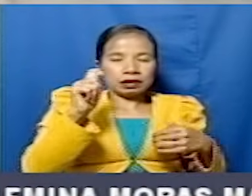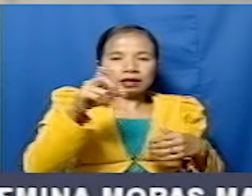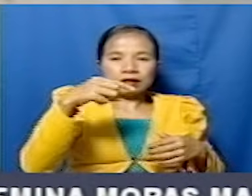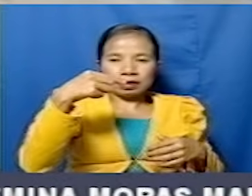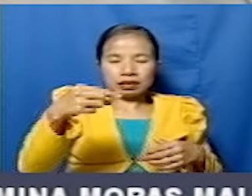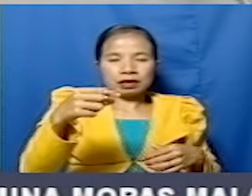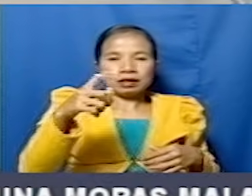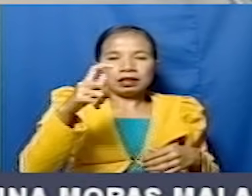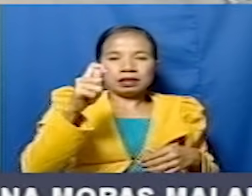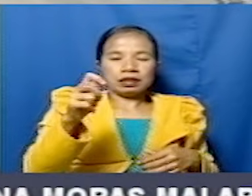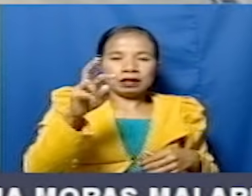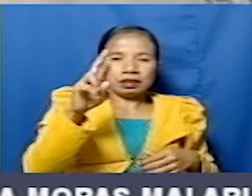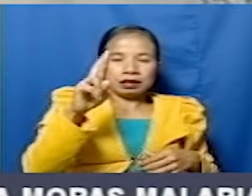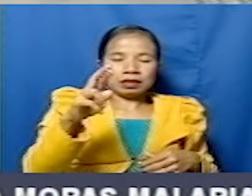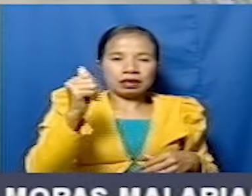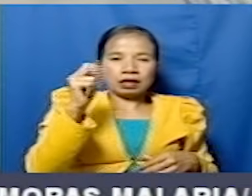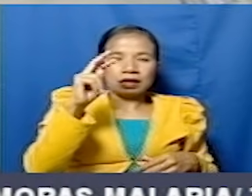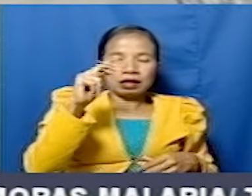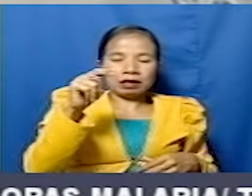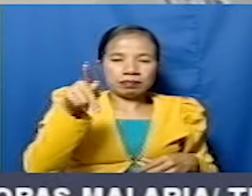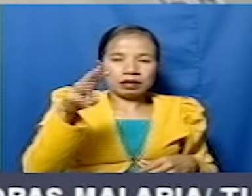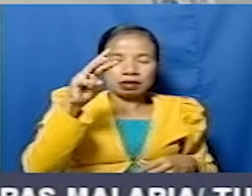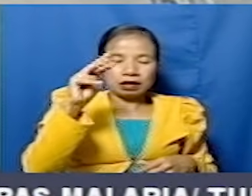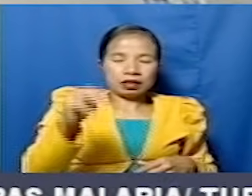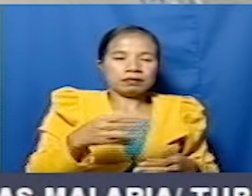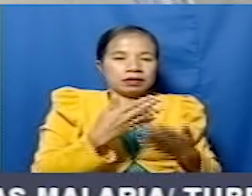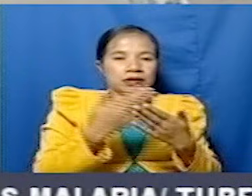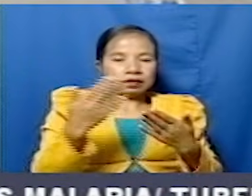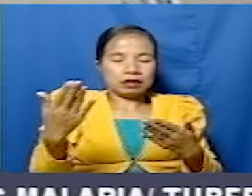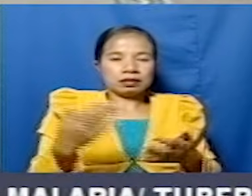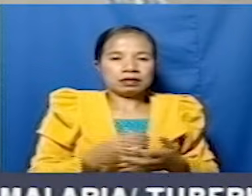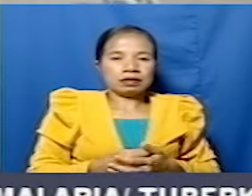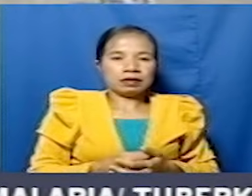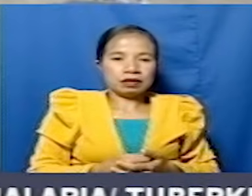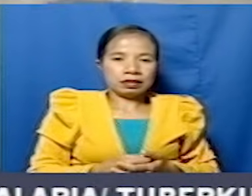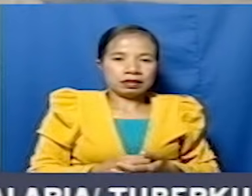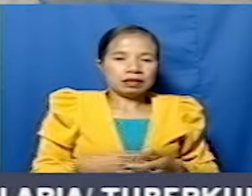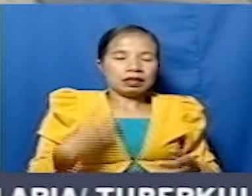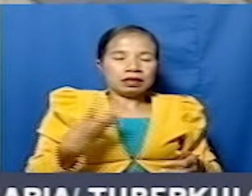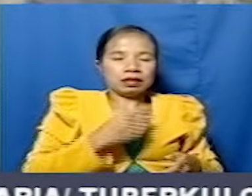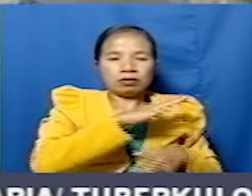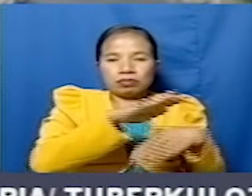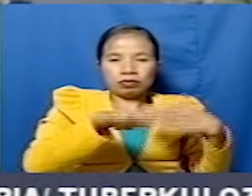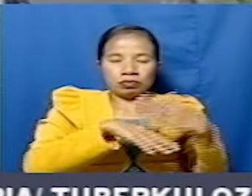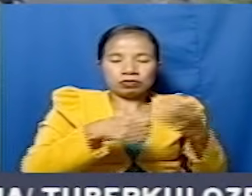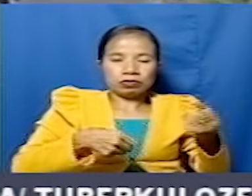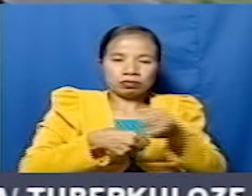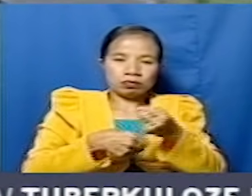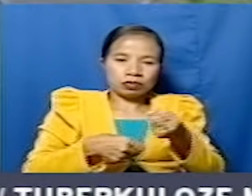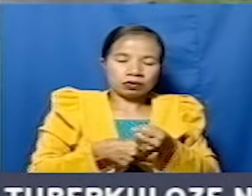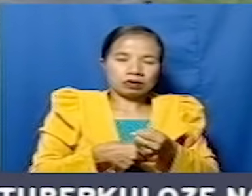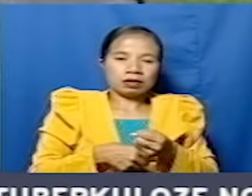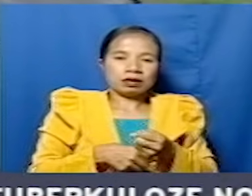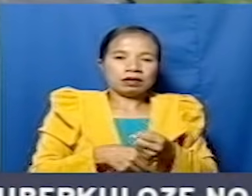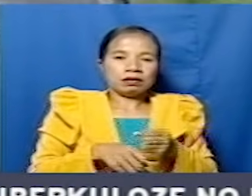ita iha ANPM sansirane i ita hotu apoya malu bele